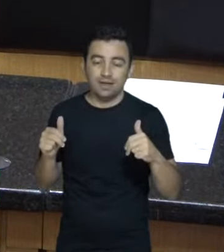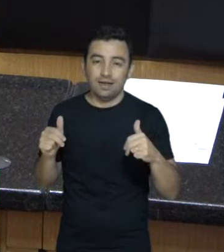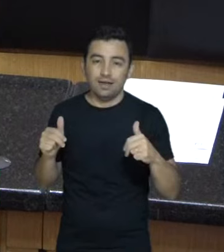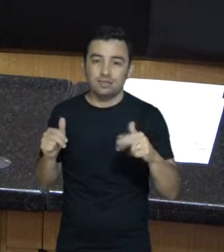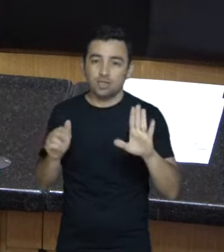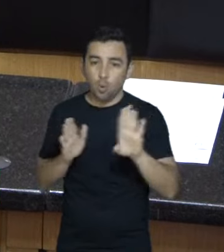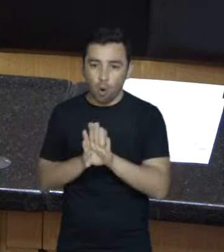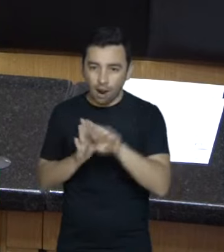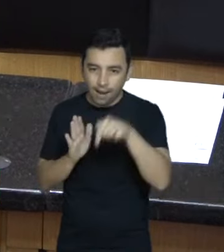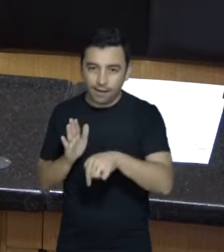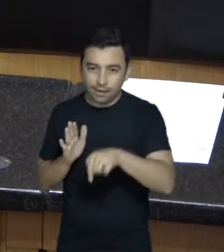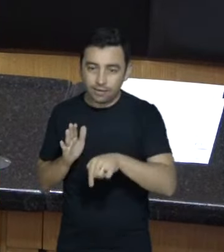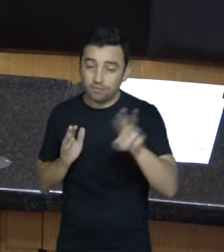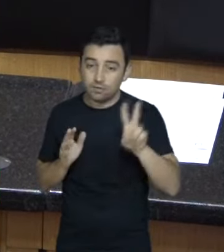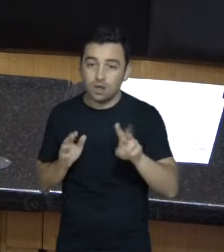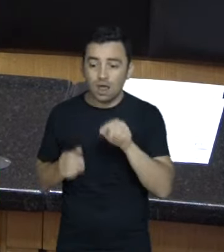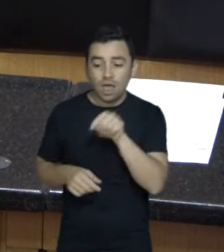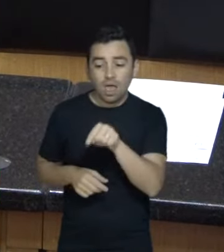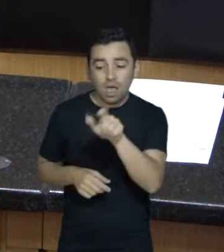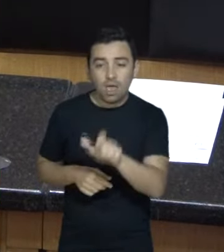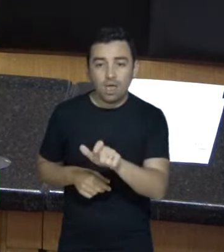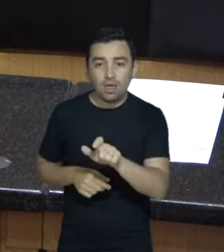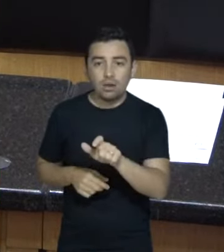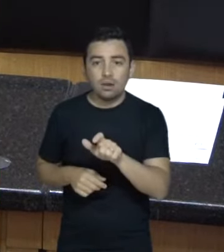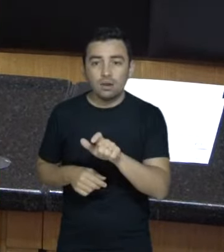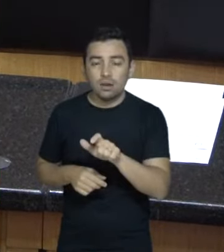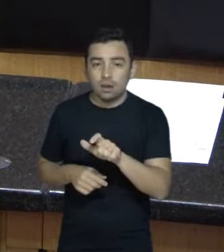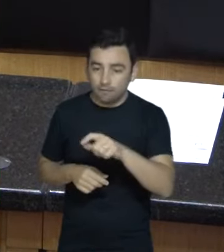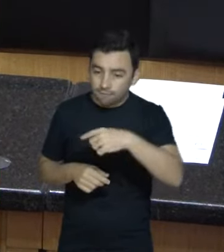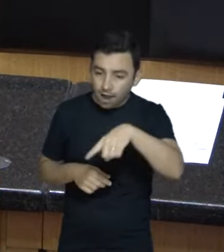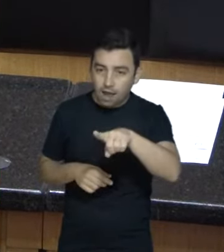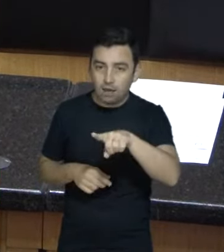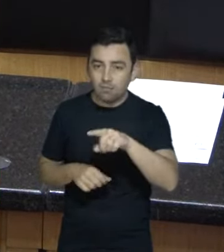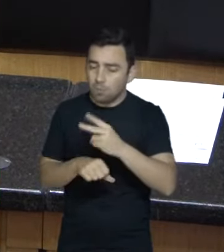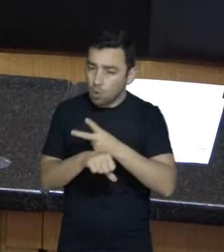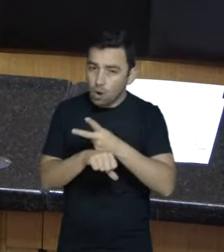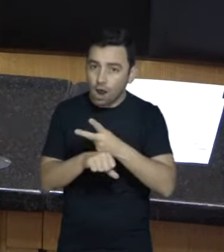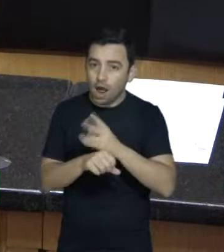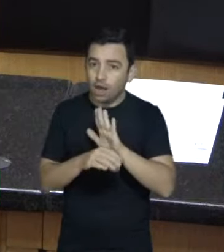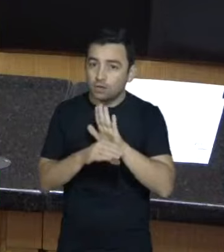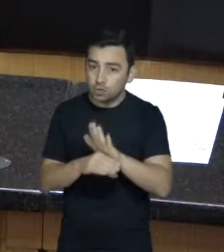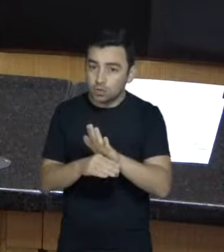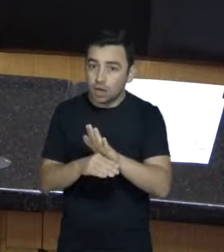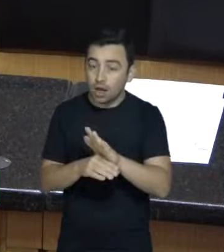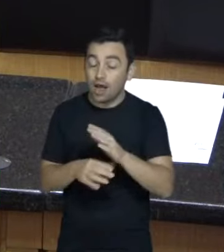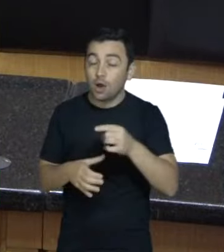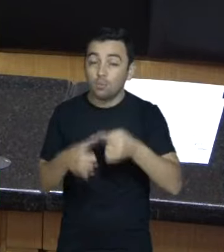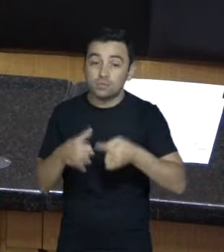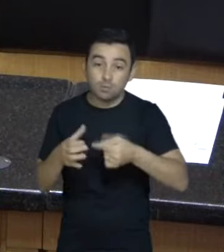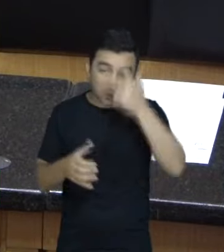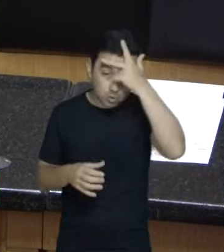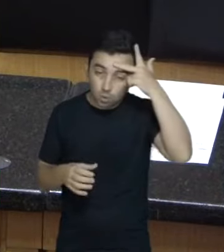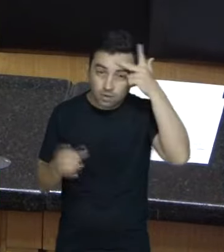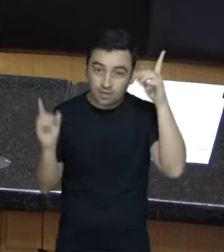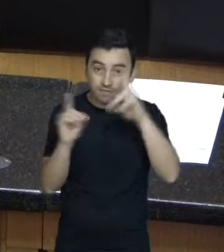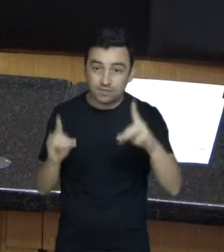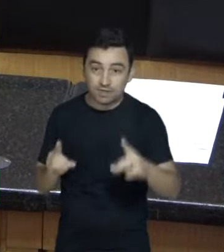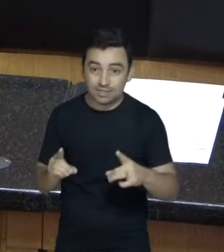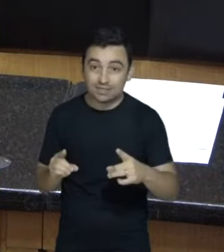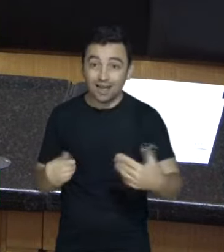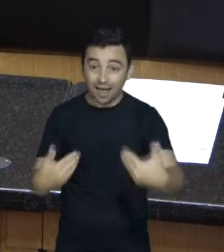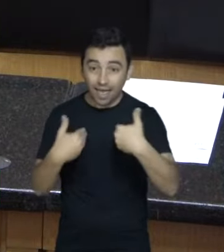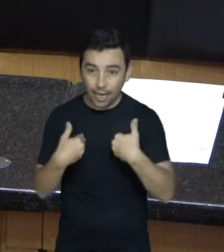aqui em Florianópolis, assim, olha, procura ajuda da Comissão das Pessoas com Deficiência. No caso, eu